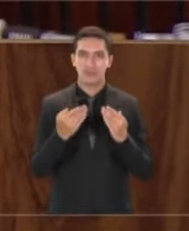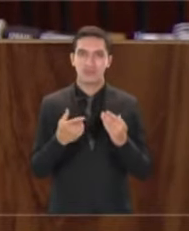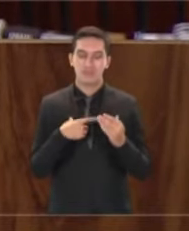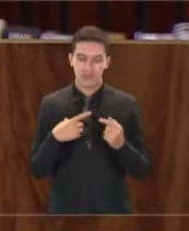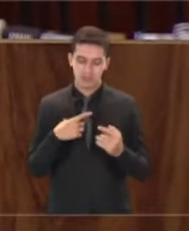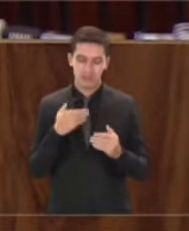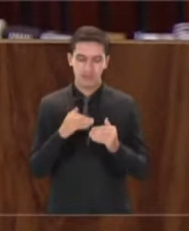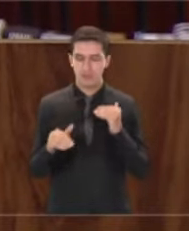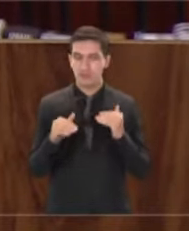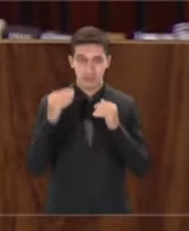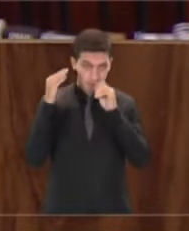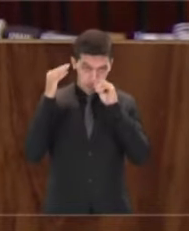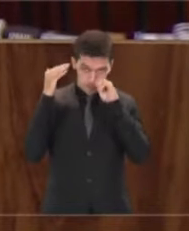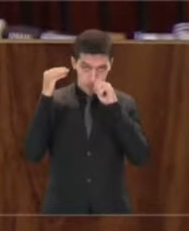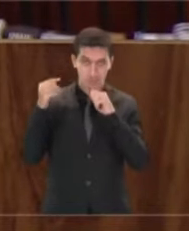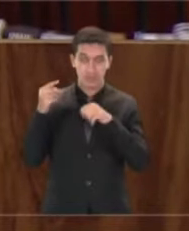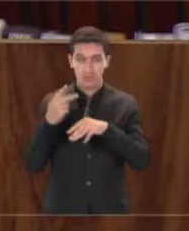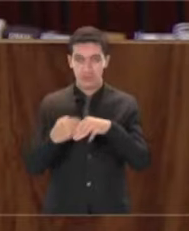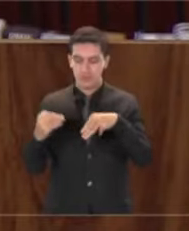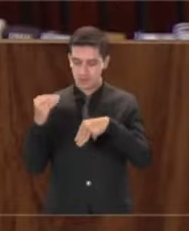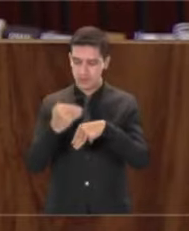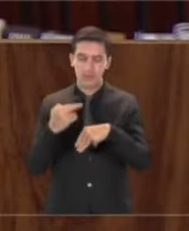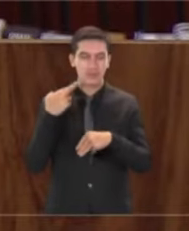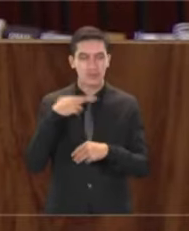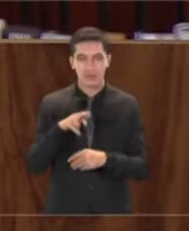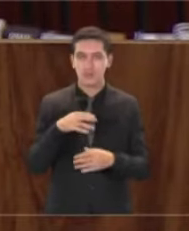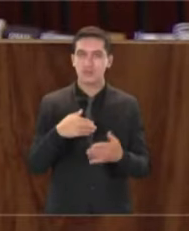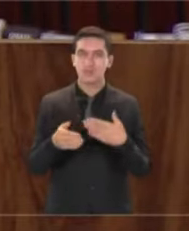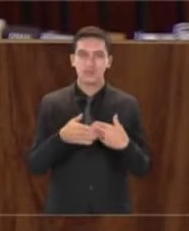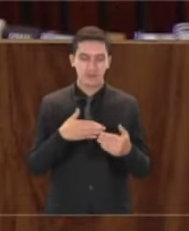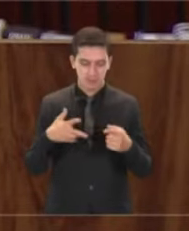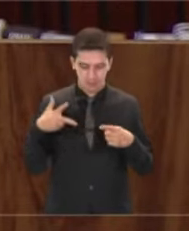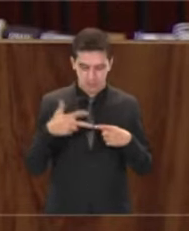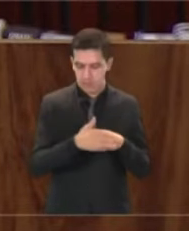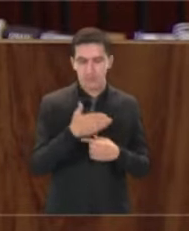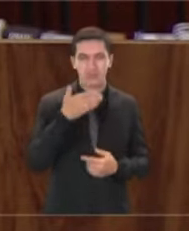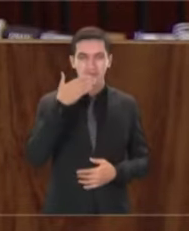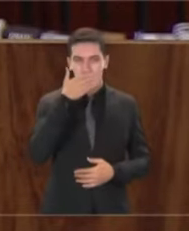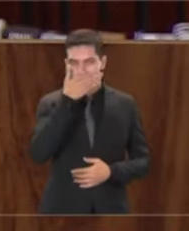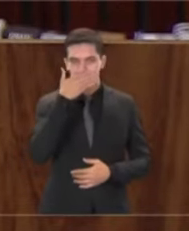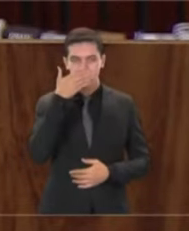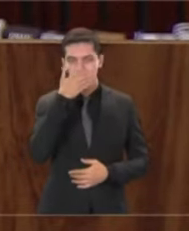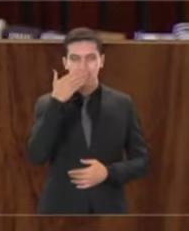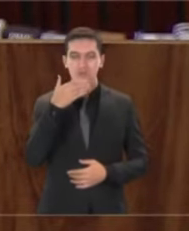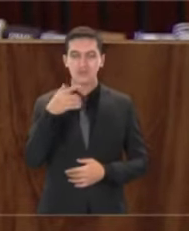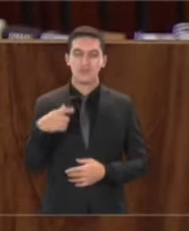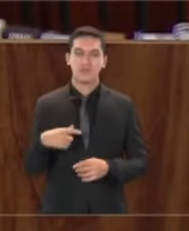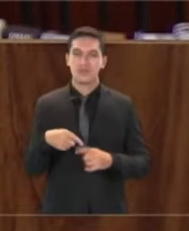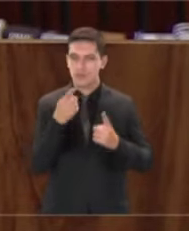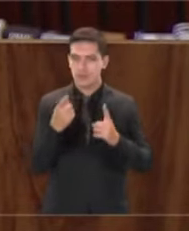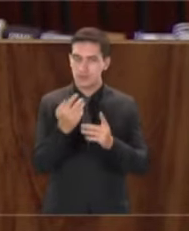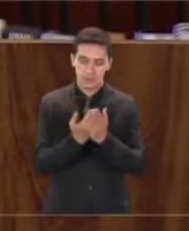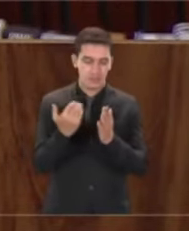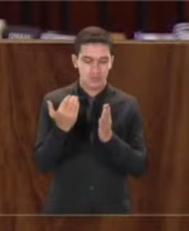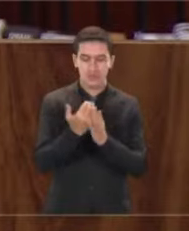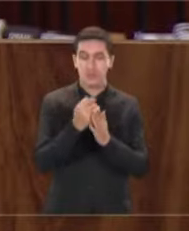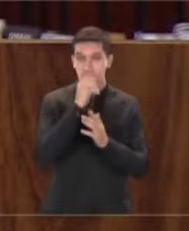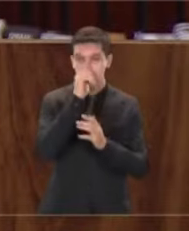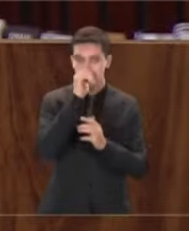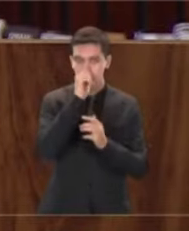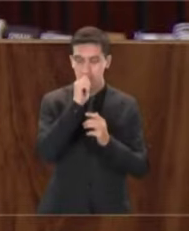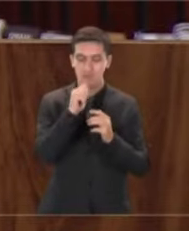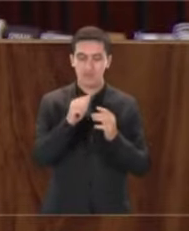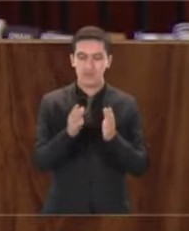entendimento do eminente relator. Qualquer restrição à liberdade de expressão, máxime em período